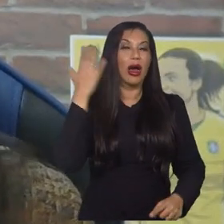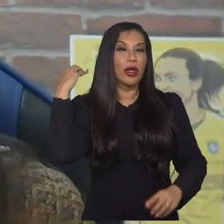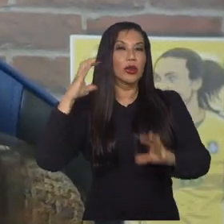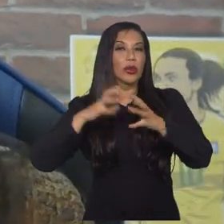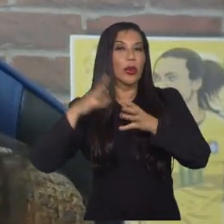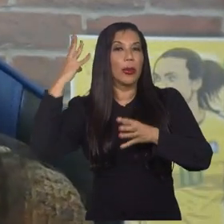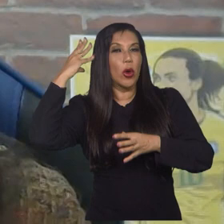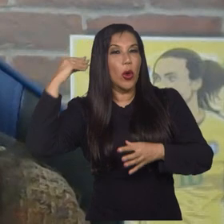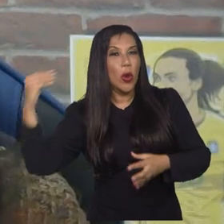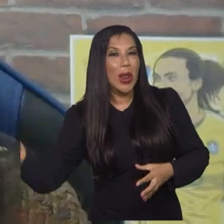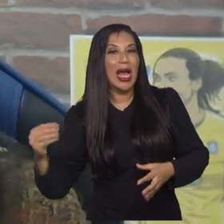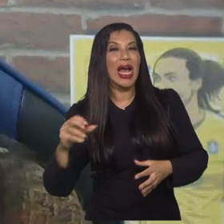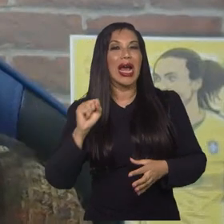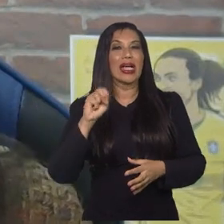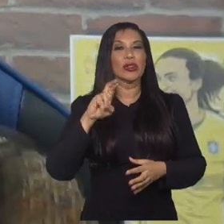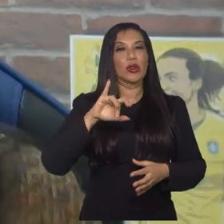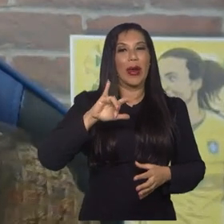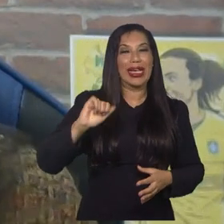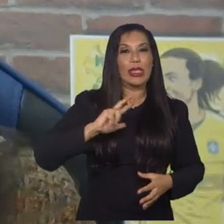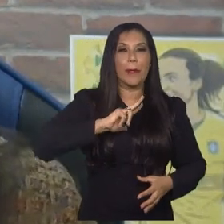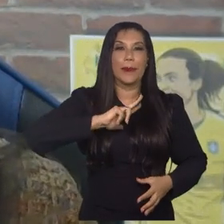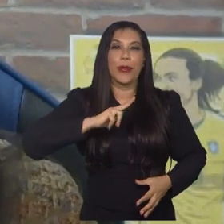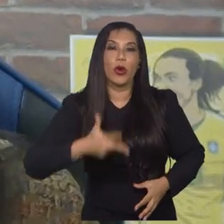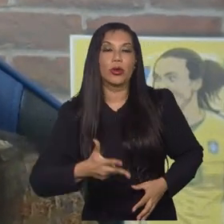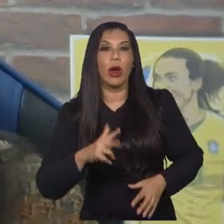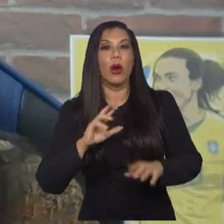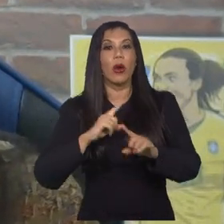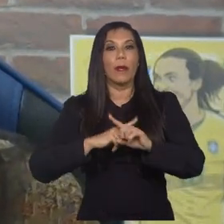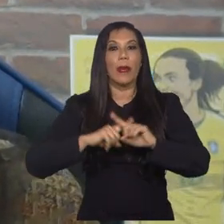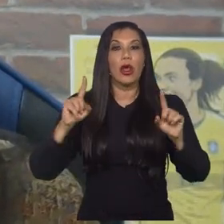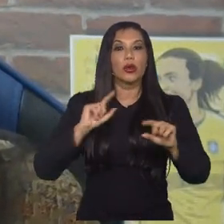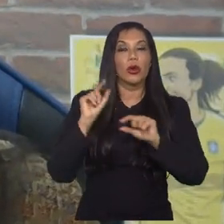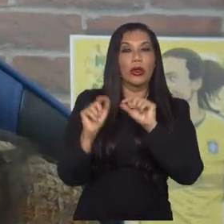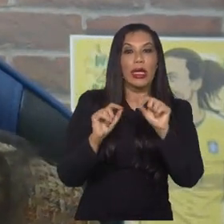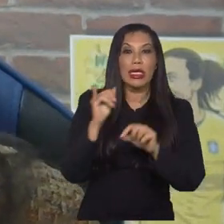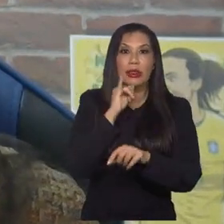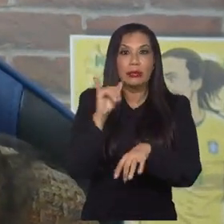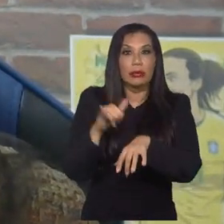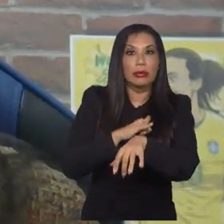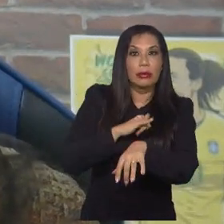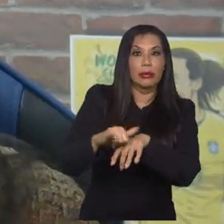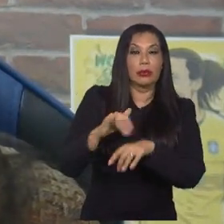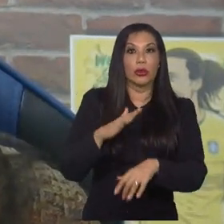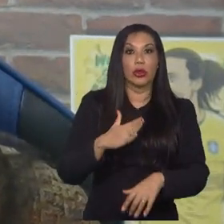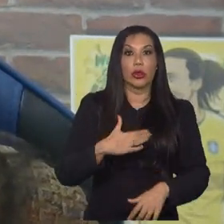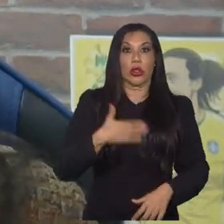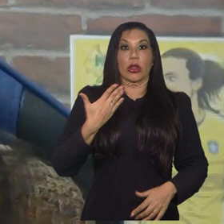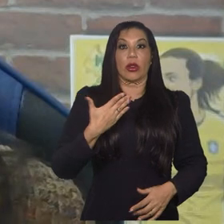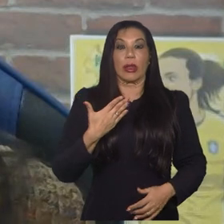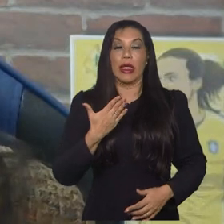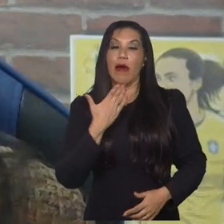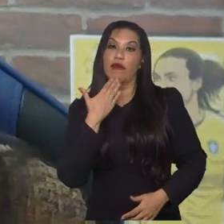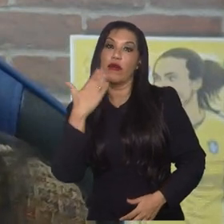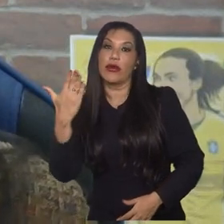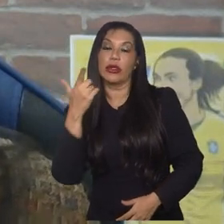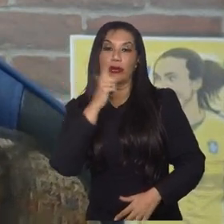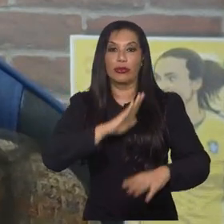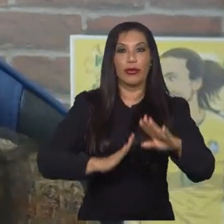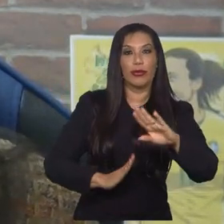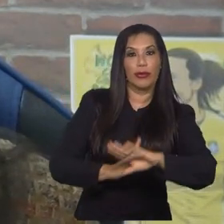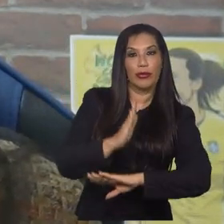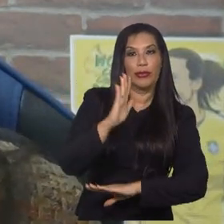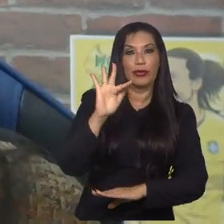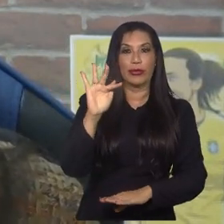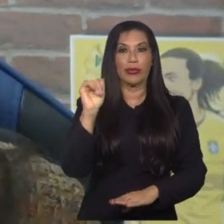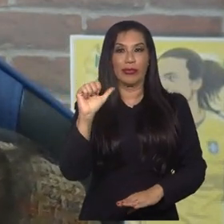tinha Suécia e que também tinha Portugal, e criou para poder tentar até surpreender as favoritas e passar de fase,